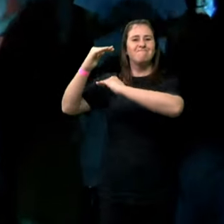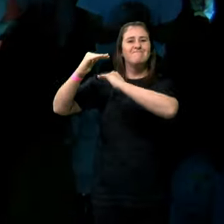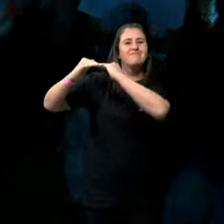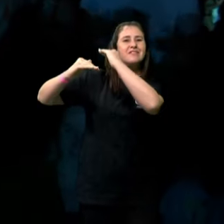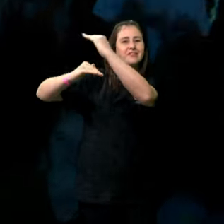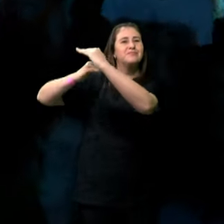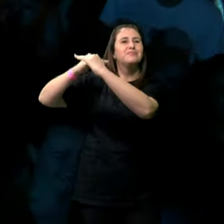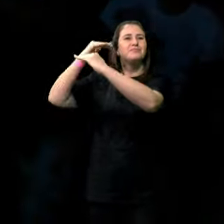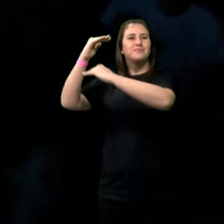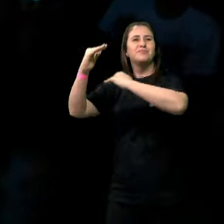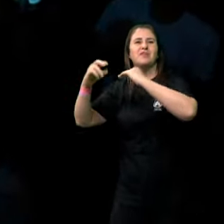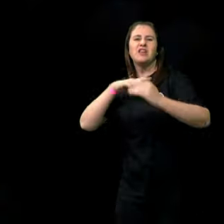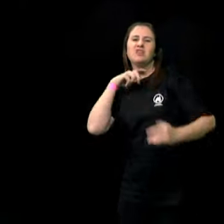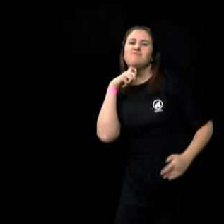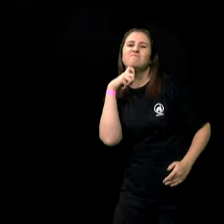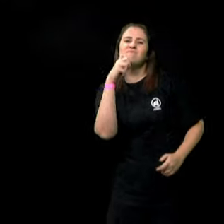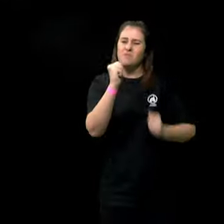crescer